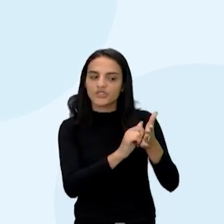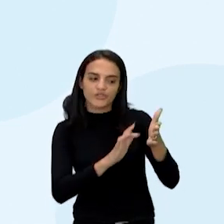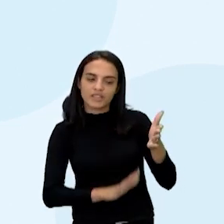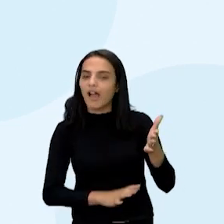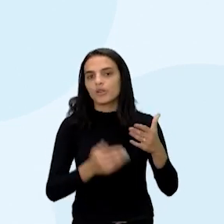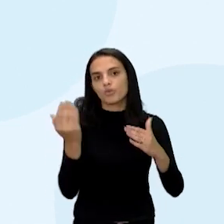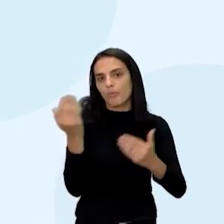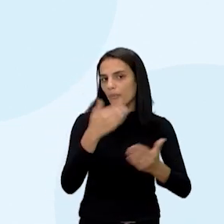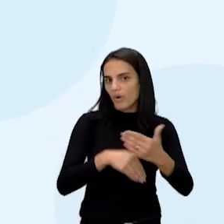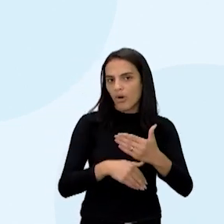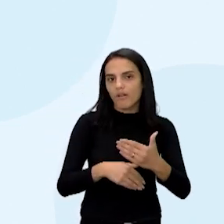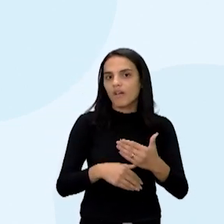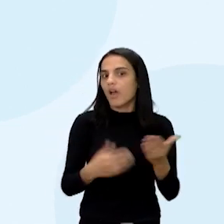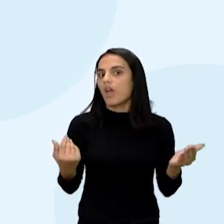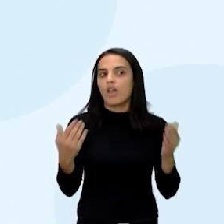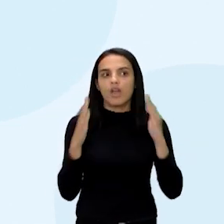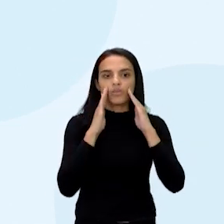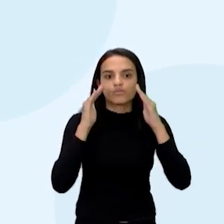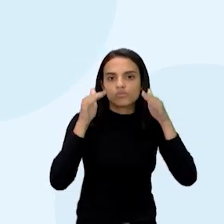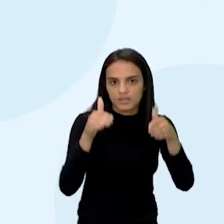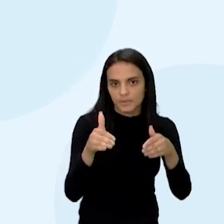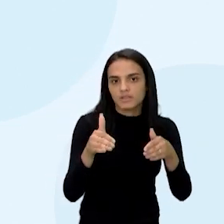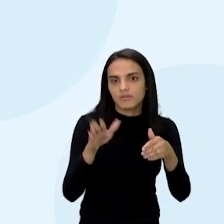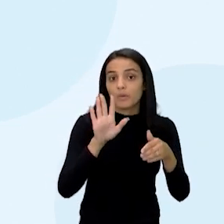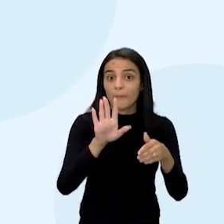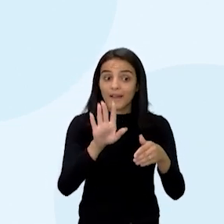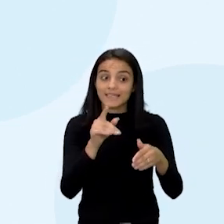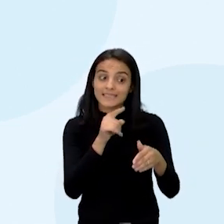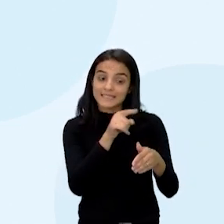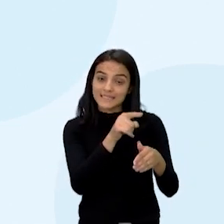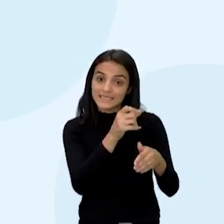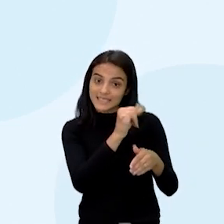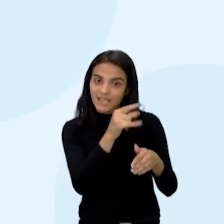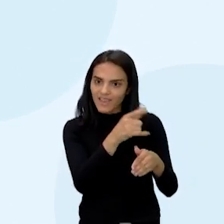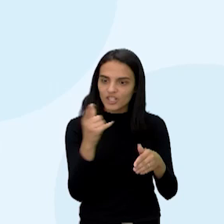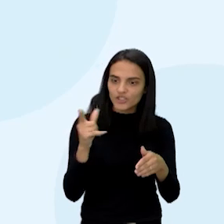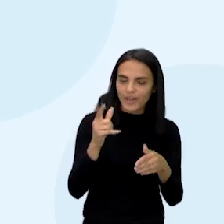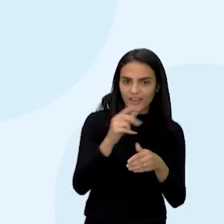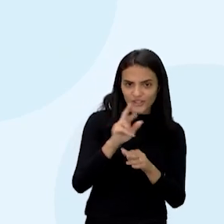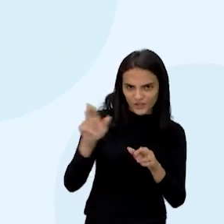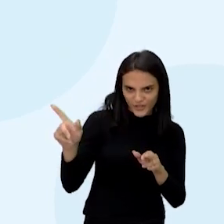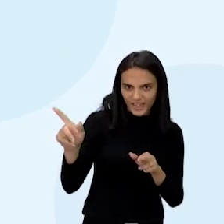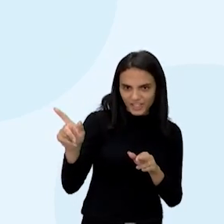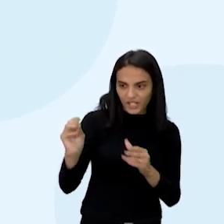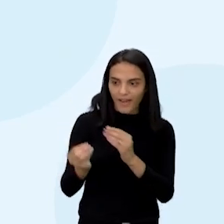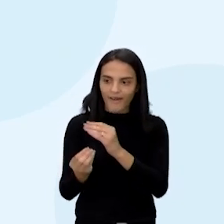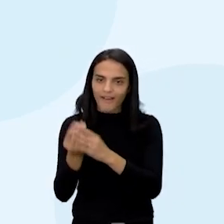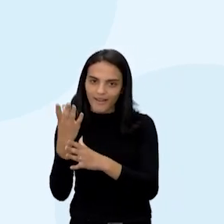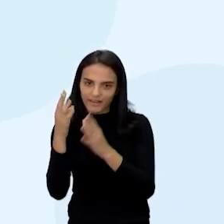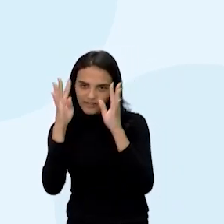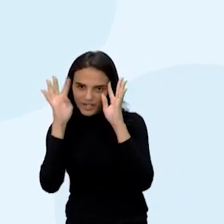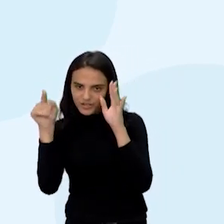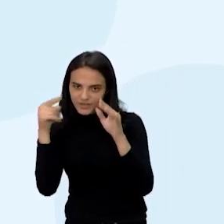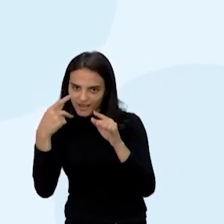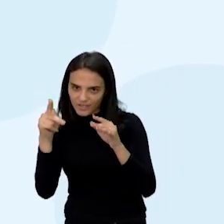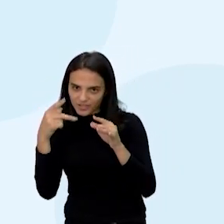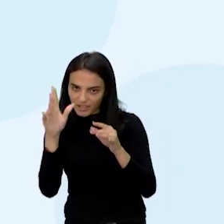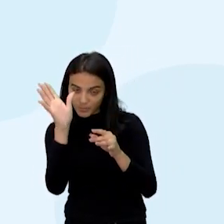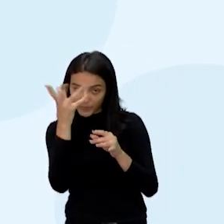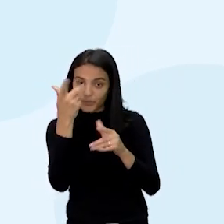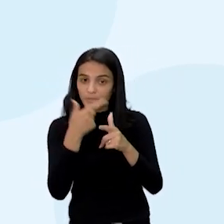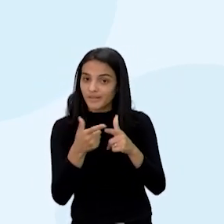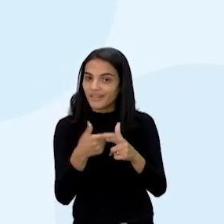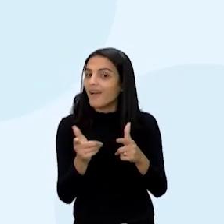de um jeito específico. Se ele faz de um jeito diferente, se ele traz a criatividade dele ali para resolver problemas, às